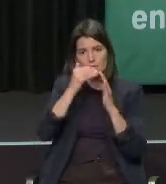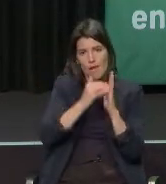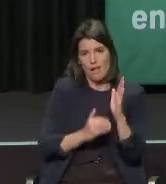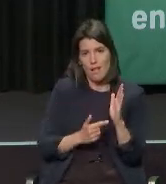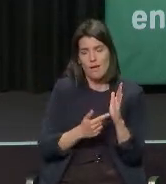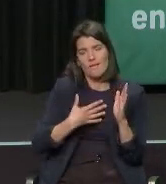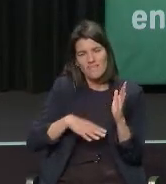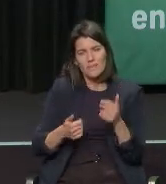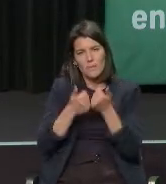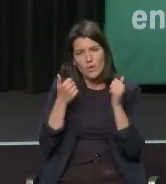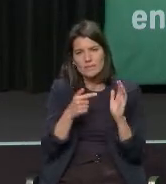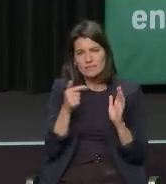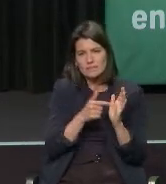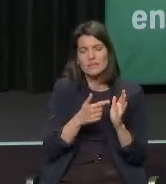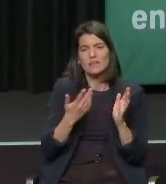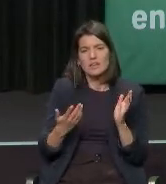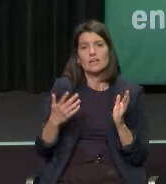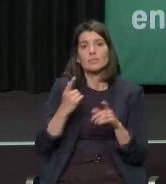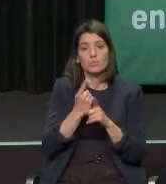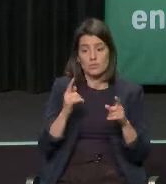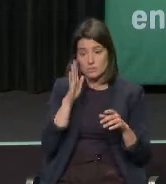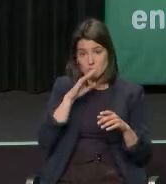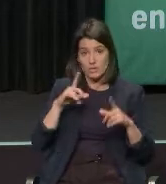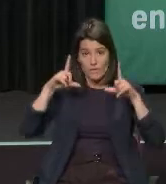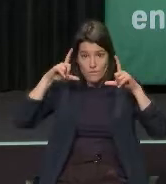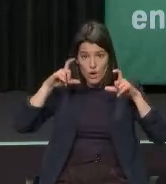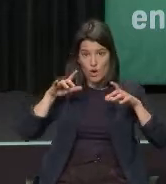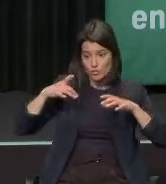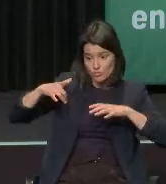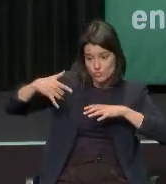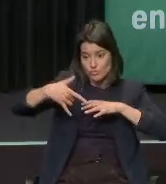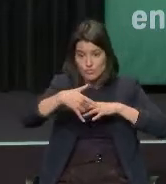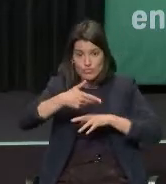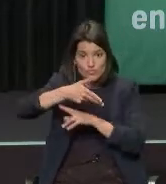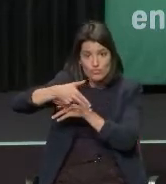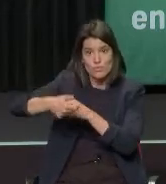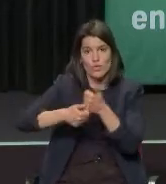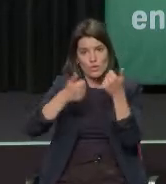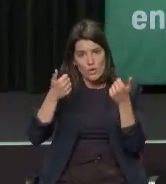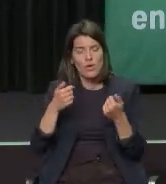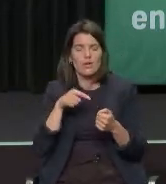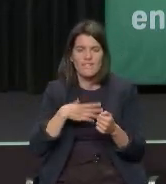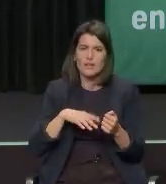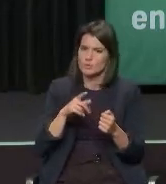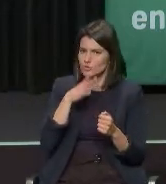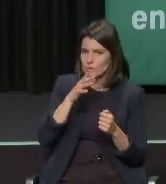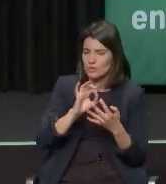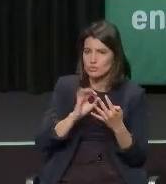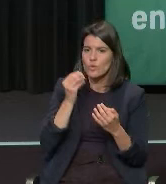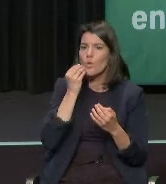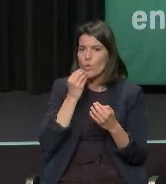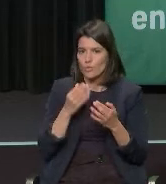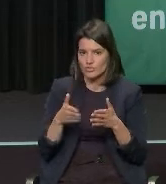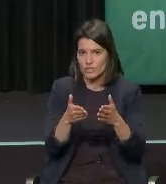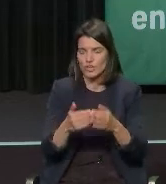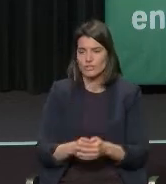que nós queremos melhorar muito, com a utilização das imagens de satélite, e é isso que vou explicar também como é que essa estratégia está a ser montada.